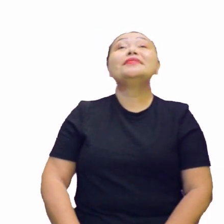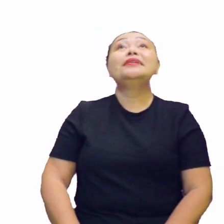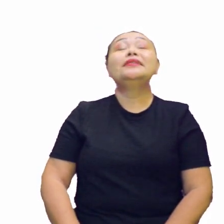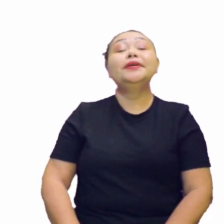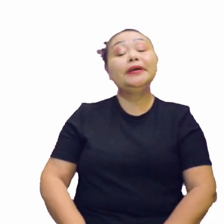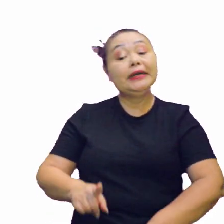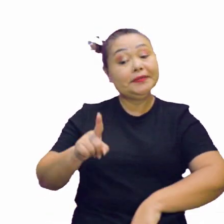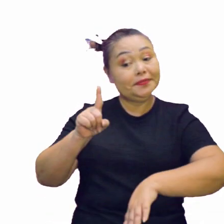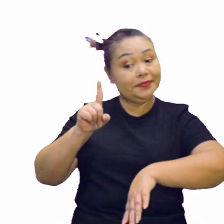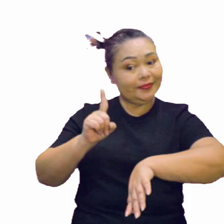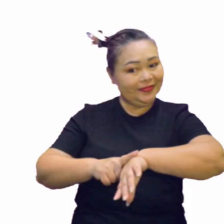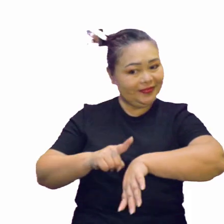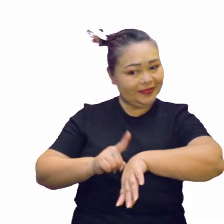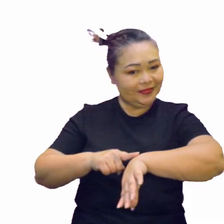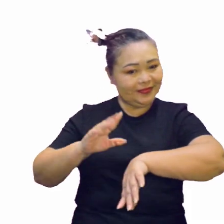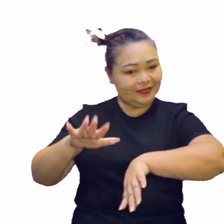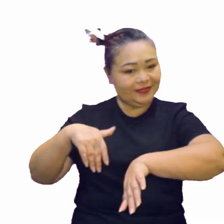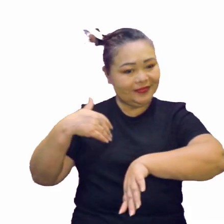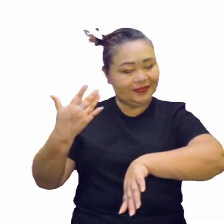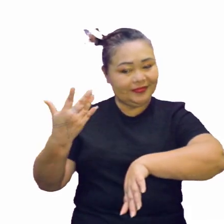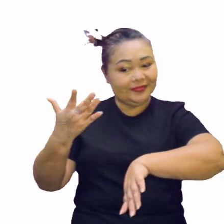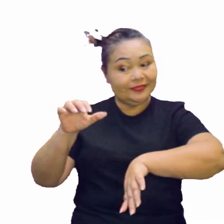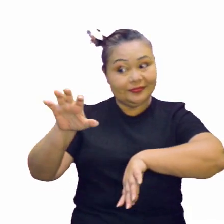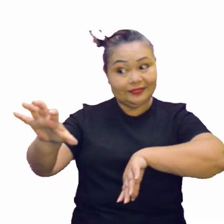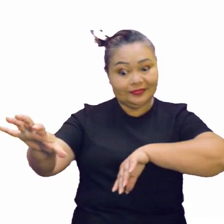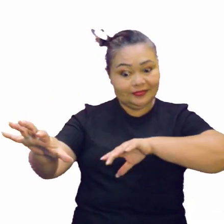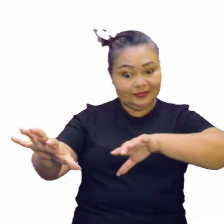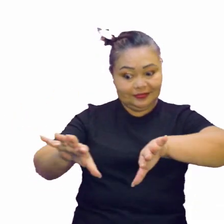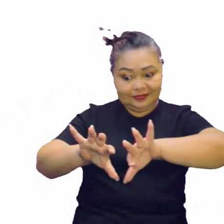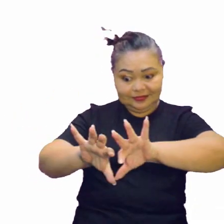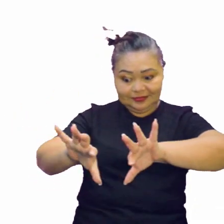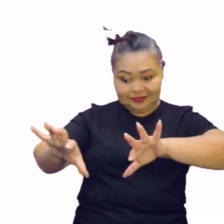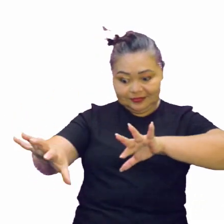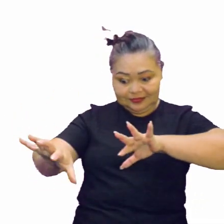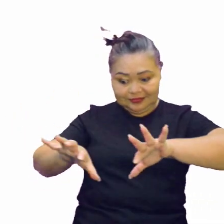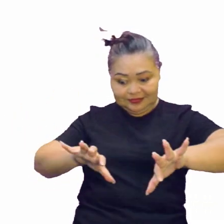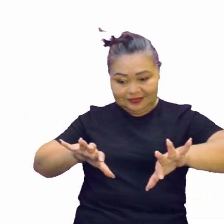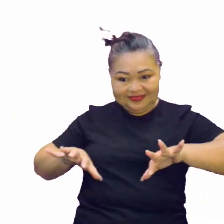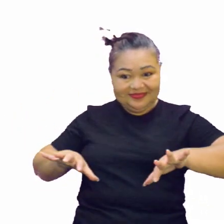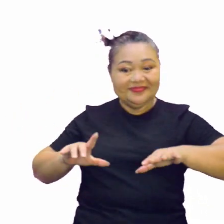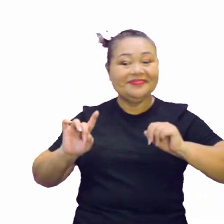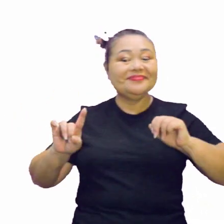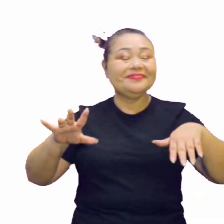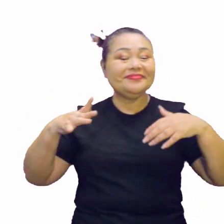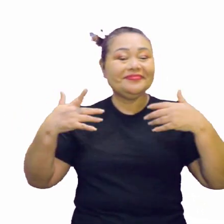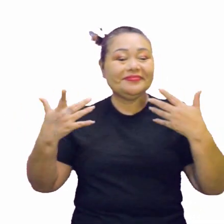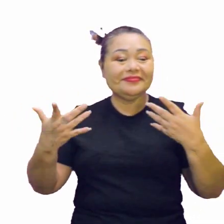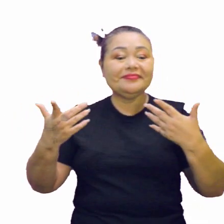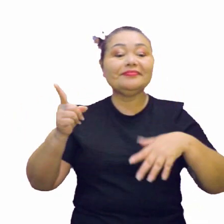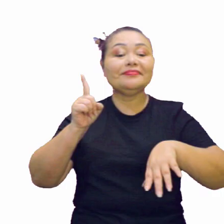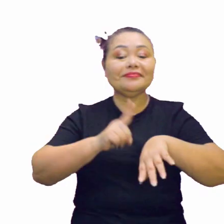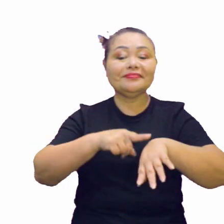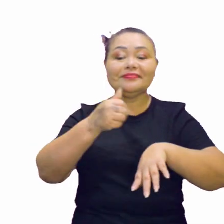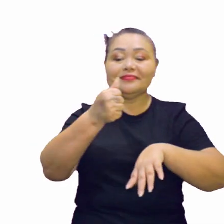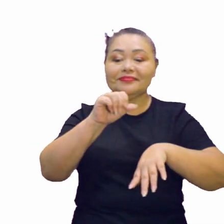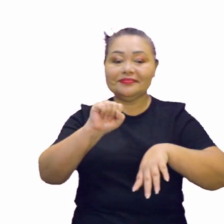temporais e espaciais. Nós temos aí SAFs temporais,